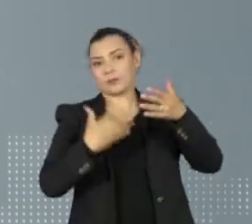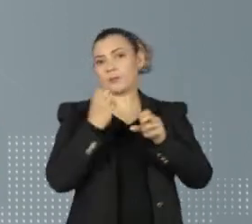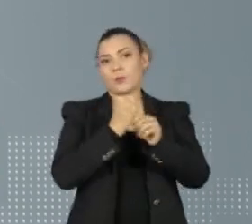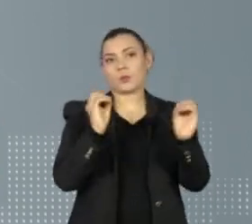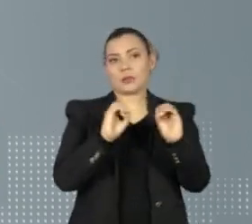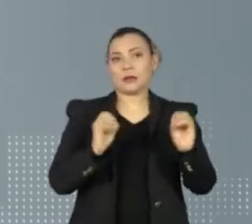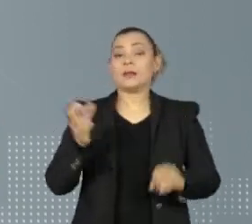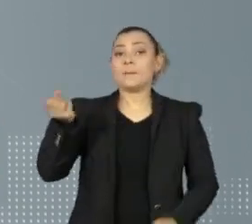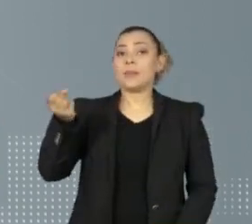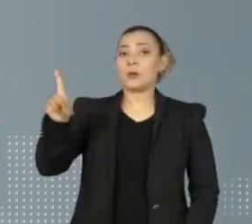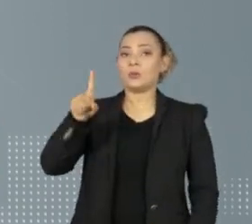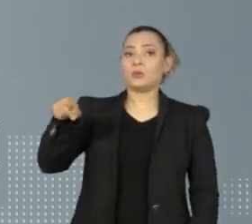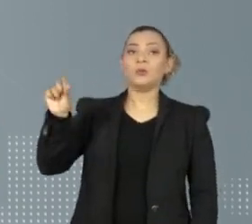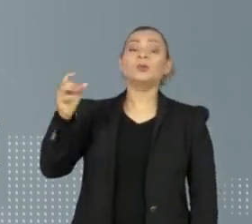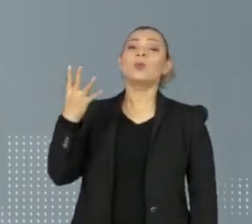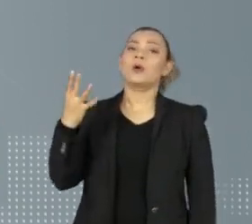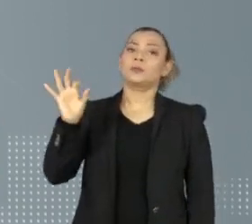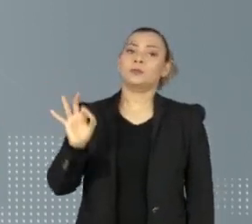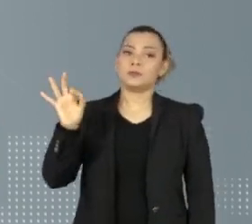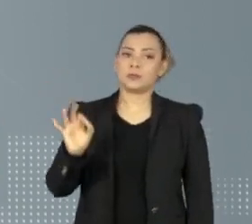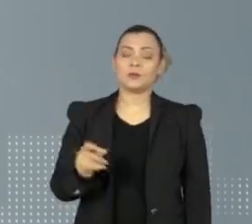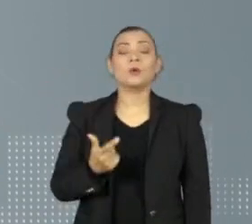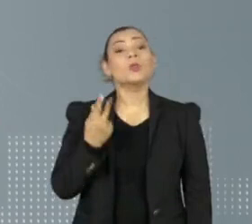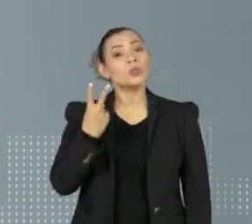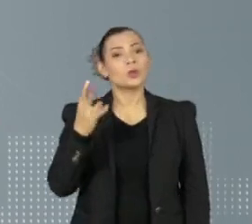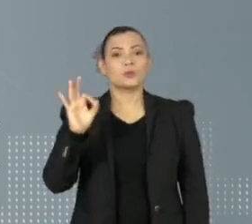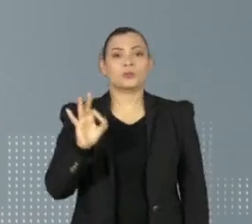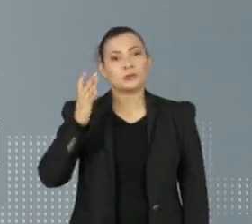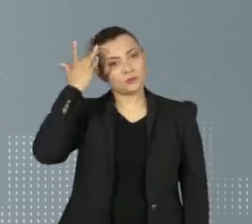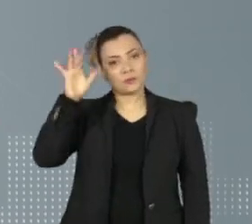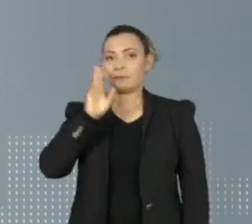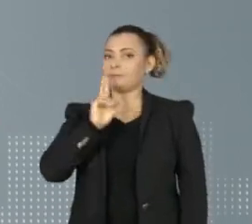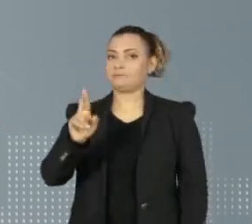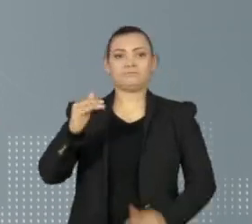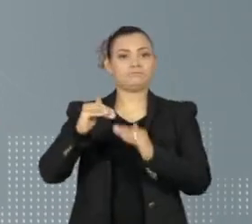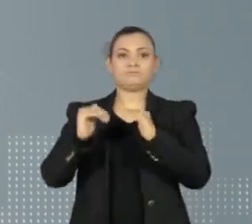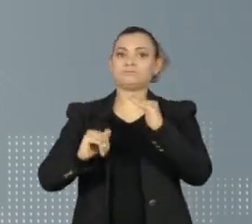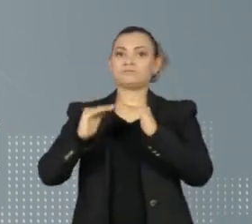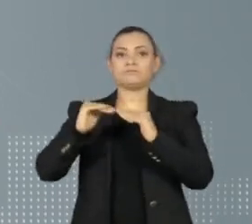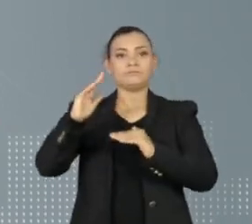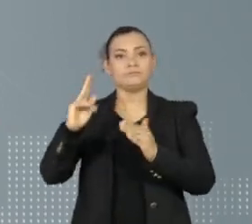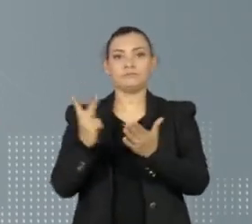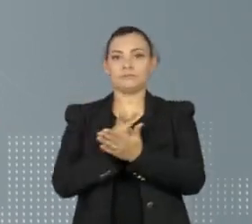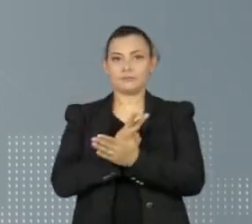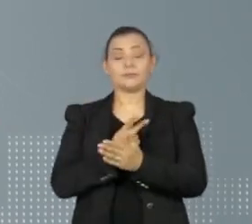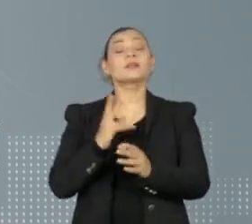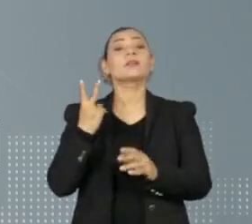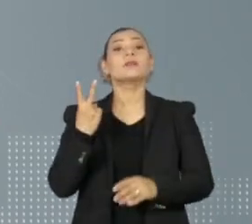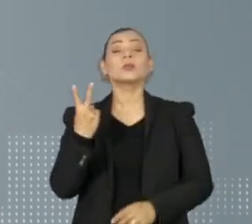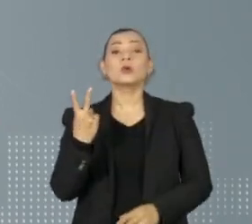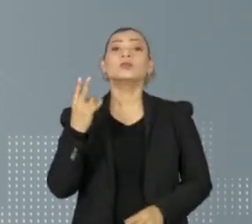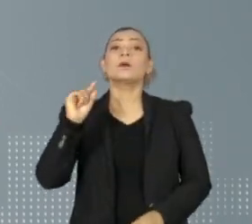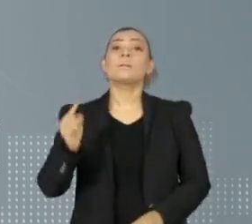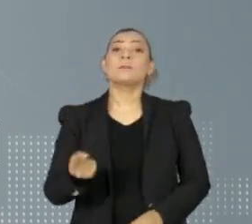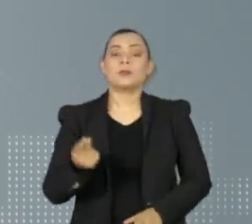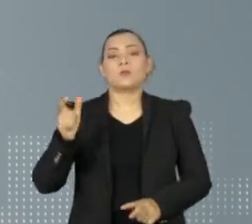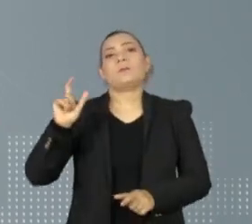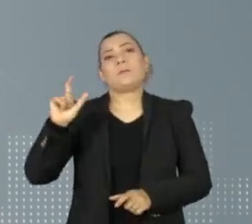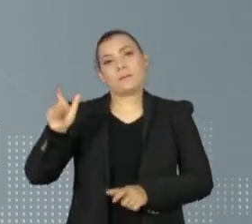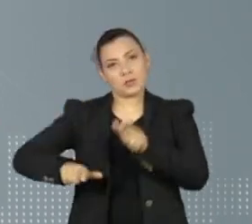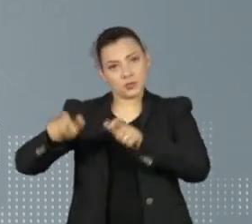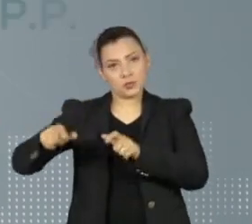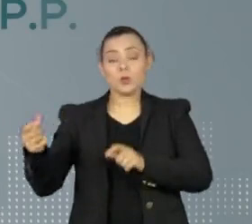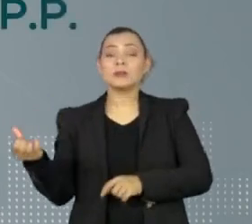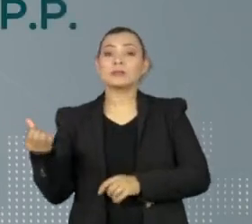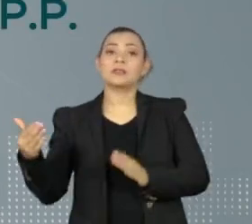brancos e nulos somam quatro porcento dois por cento não sabem ou não responderam o ipesp ouviu dois mil eleitores entre